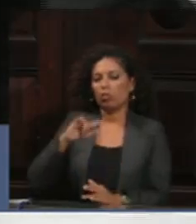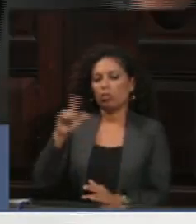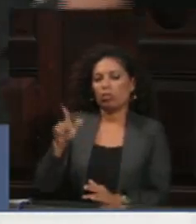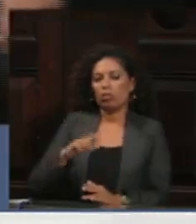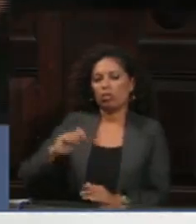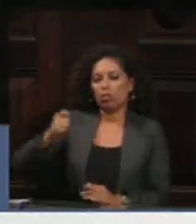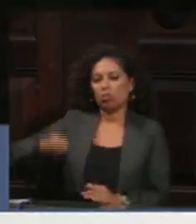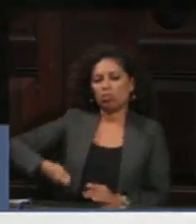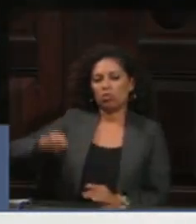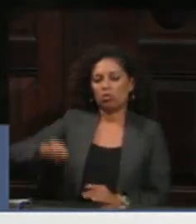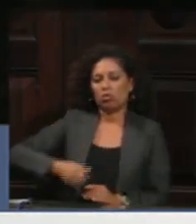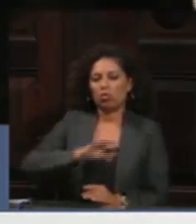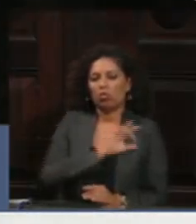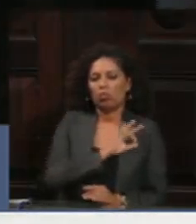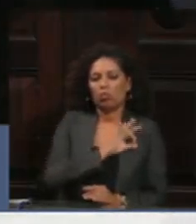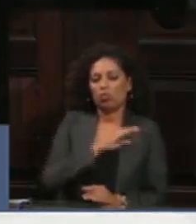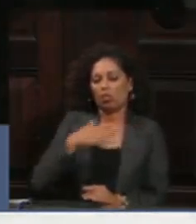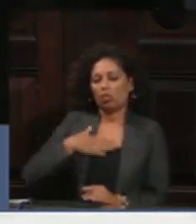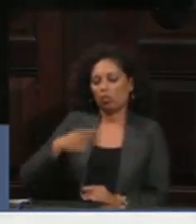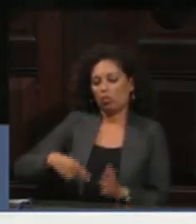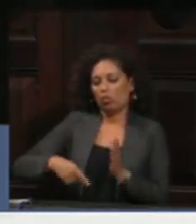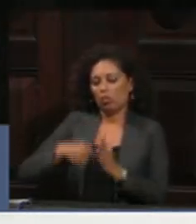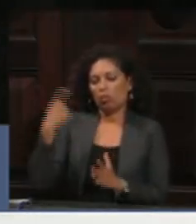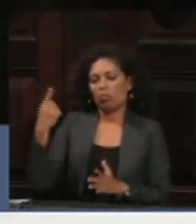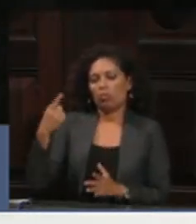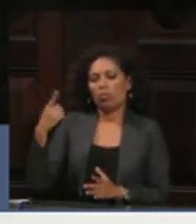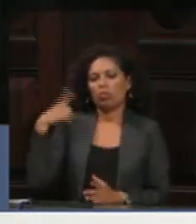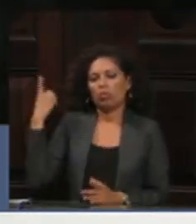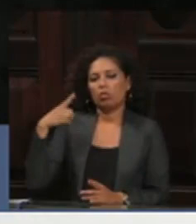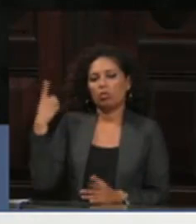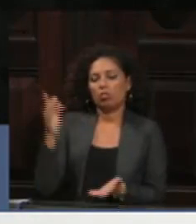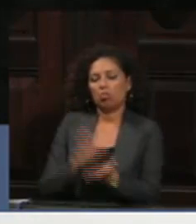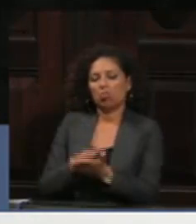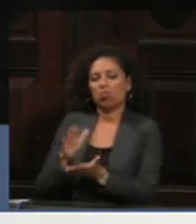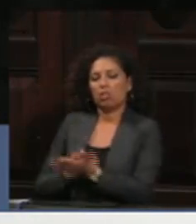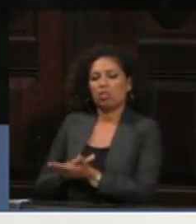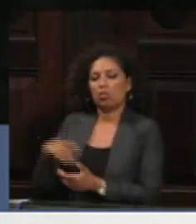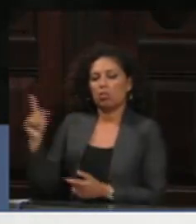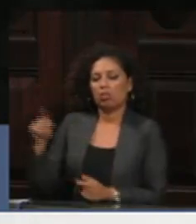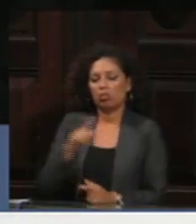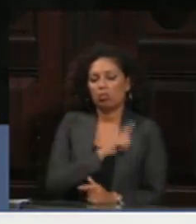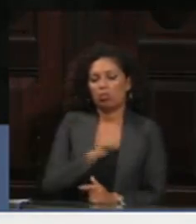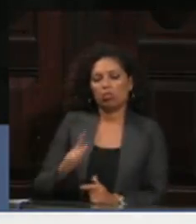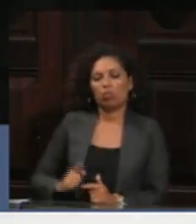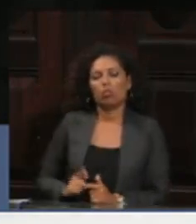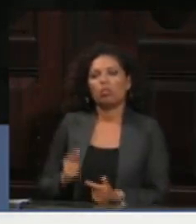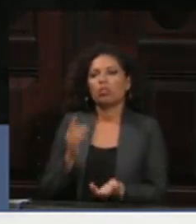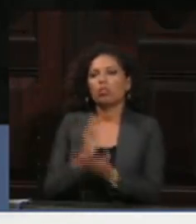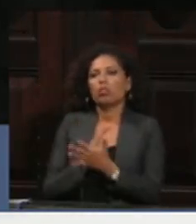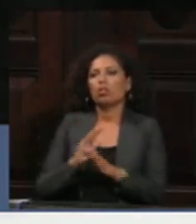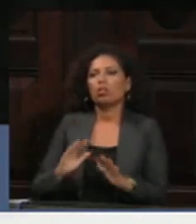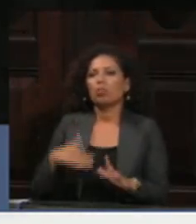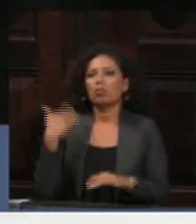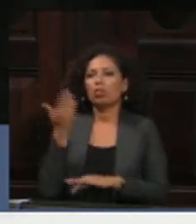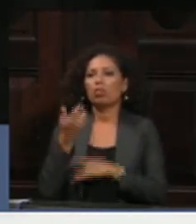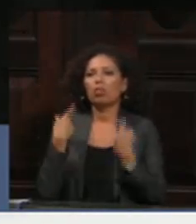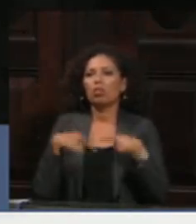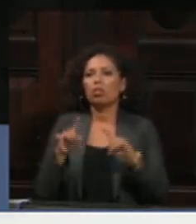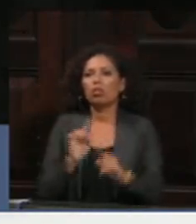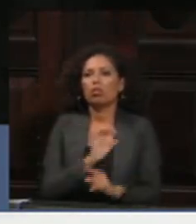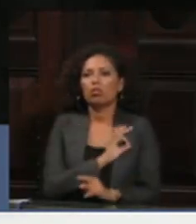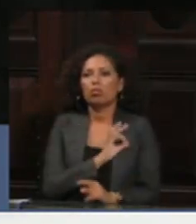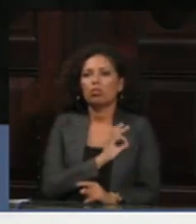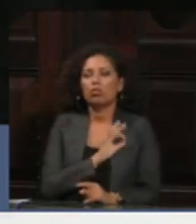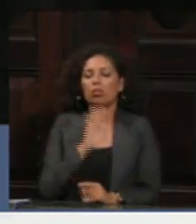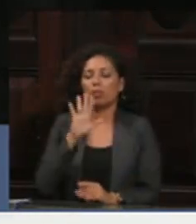primeiros deputados a subir à tribuna e parabenizá-lo pelo fim desse regime que suga os nossos policiais. Só